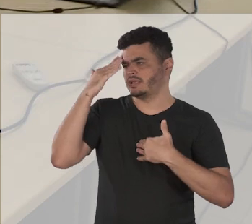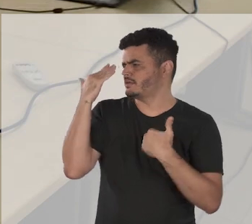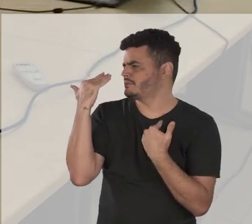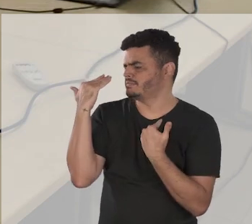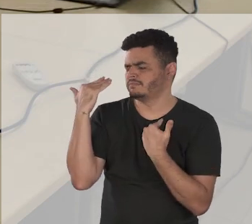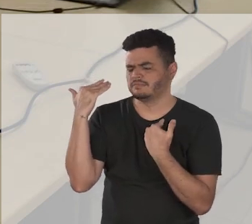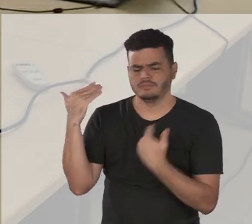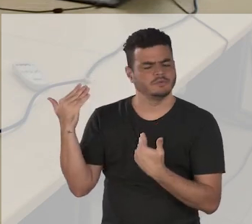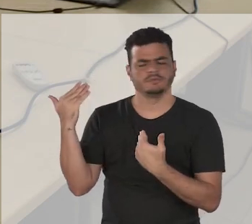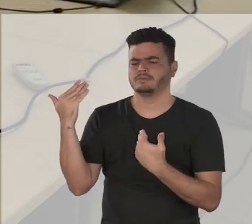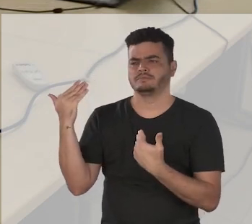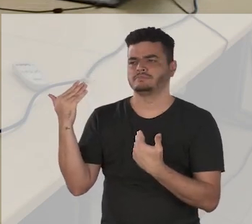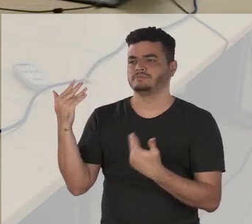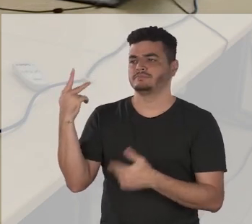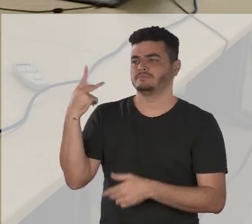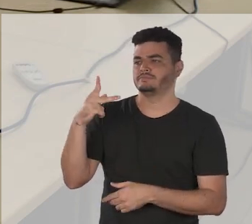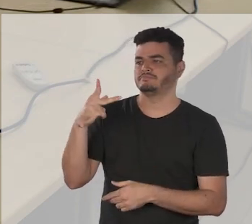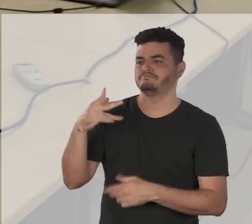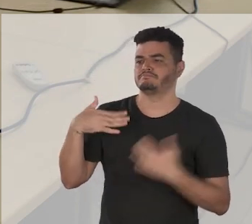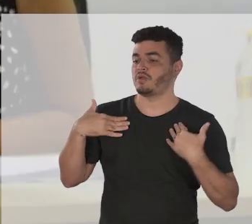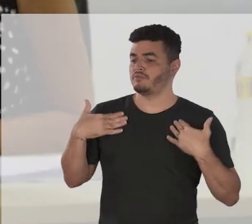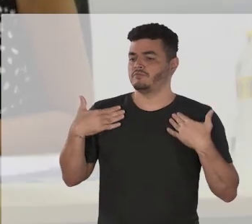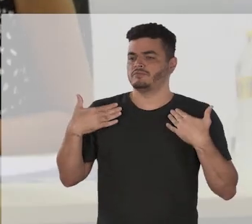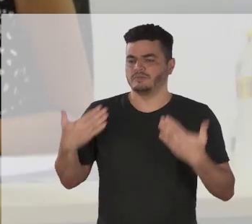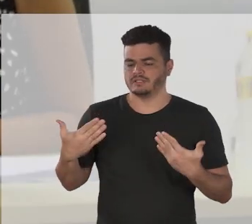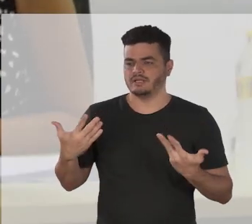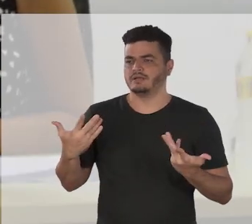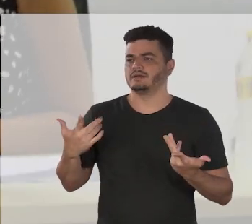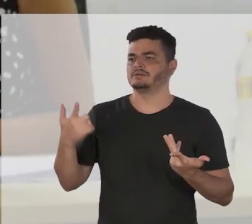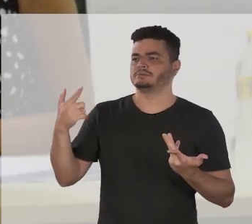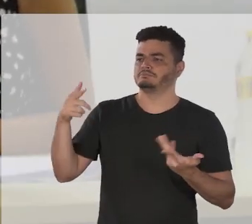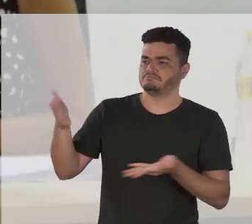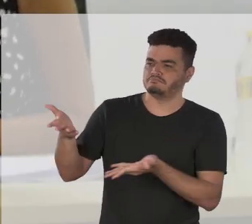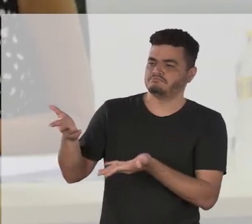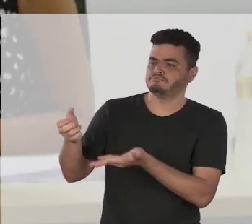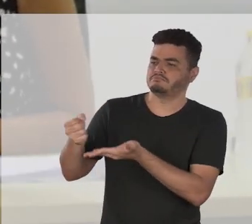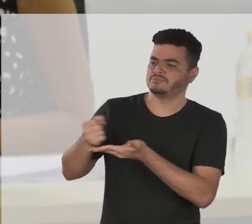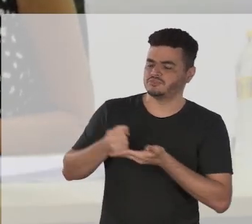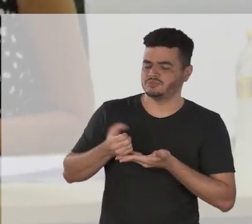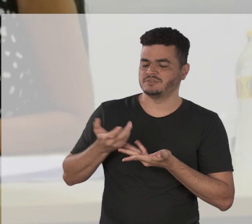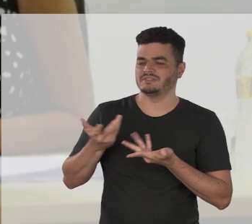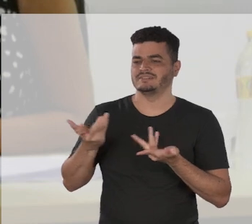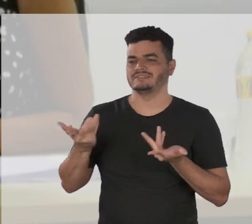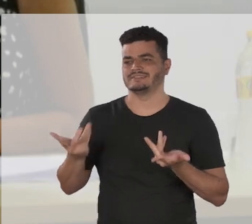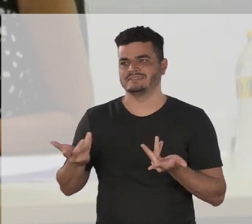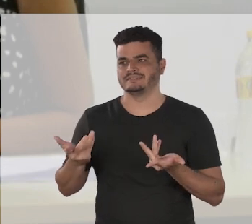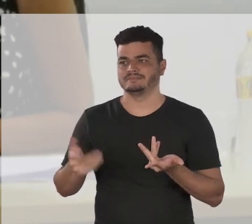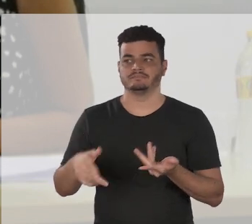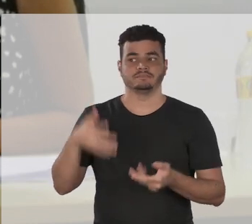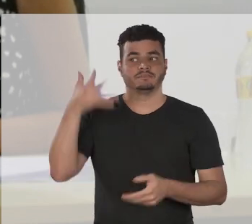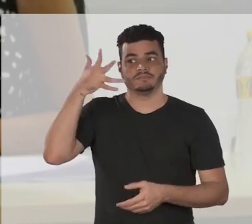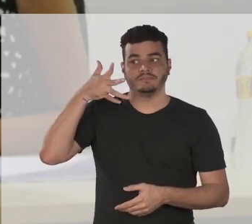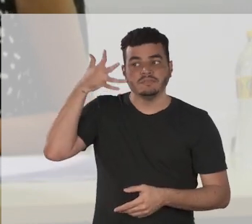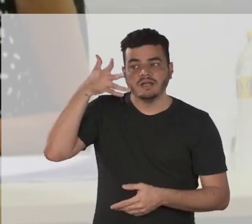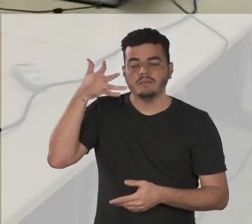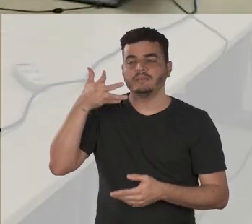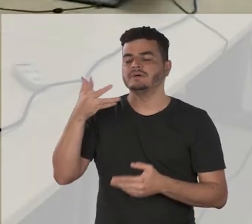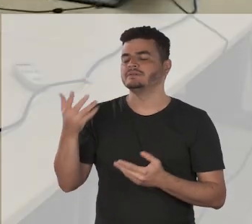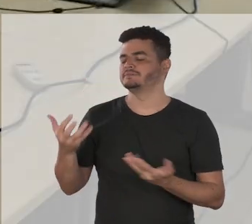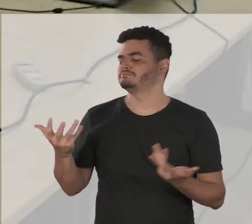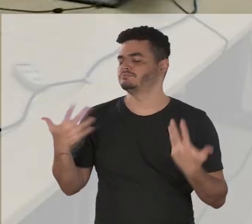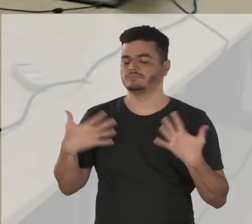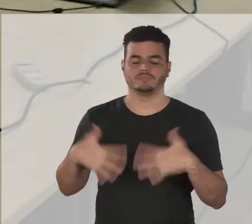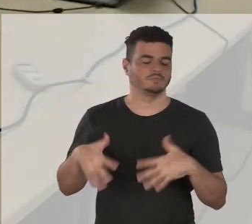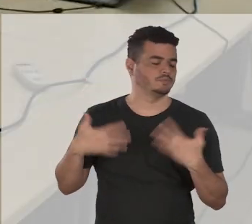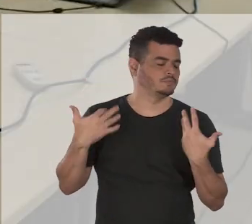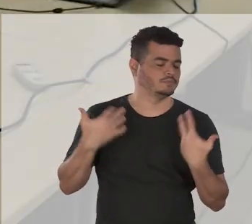agradeço muito a sua disponibilidade, a sua colaboração, a riqueza do nosso diálogo, a